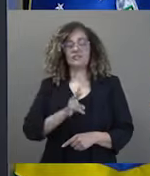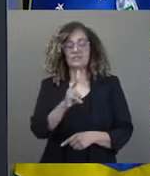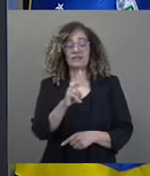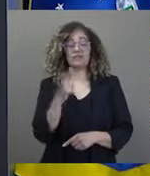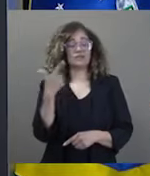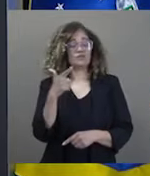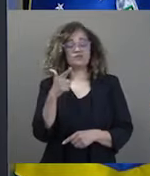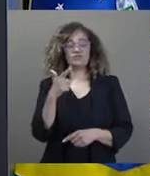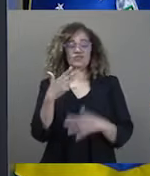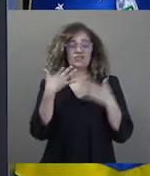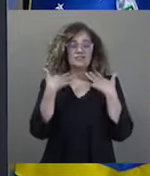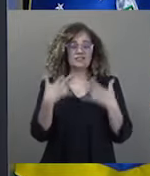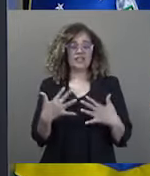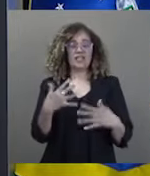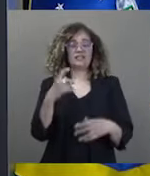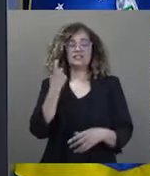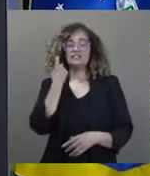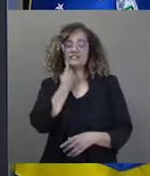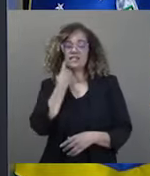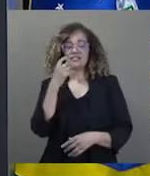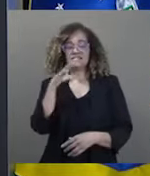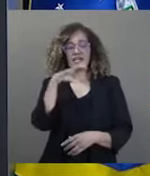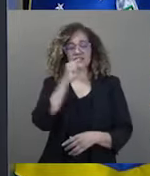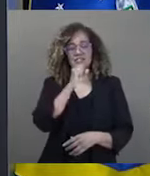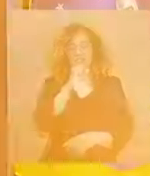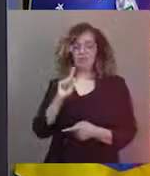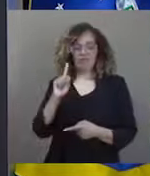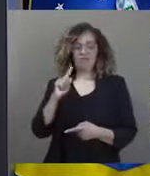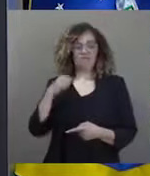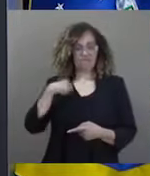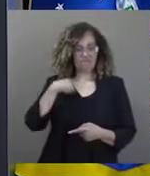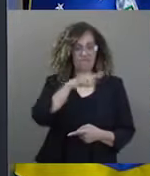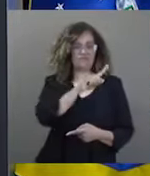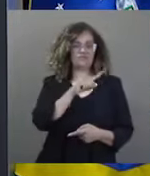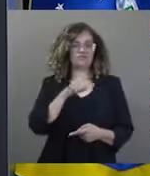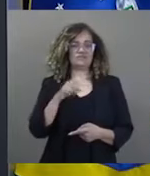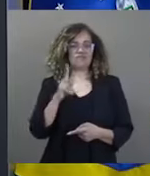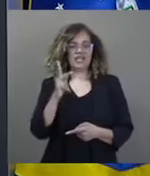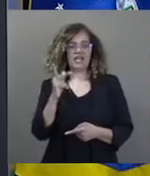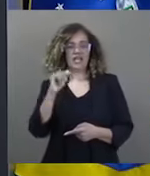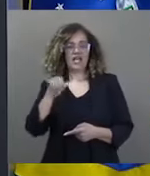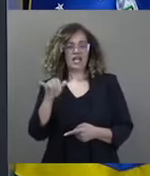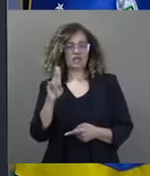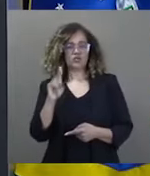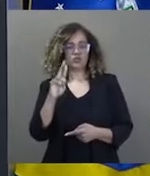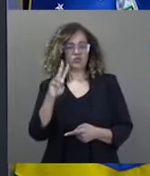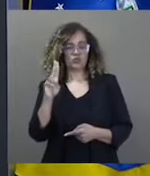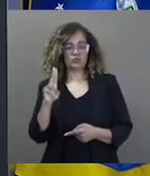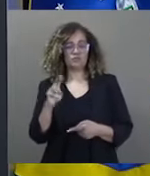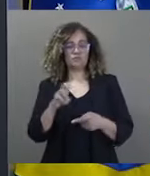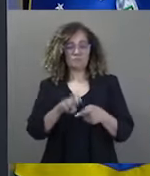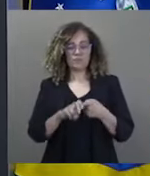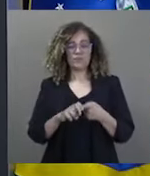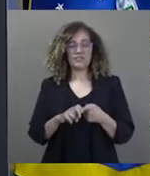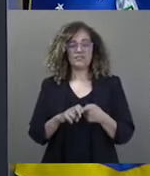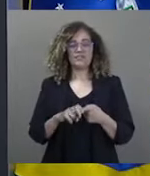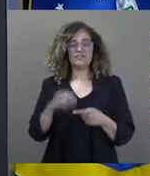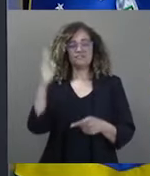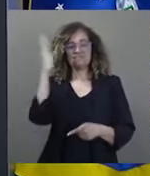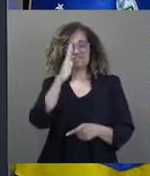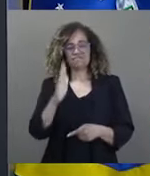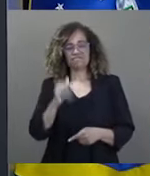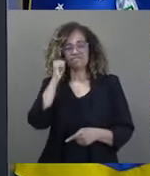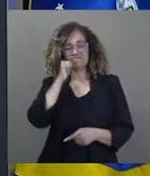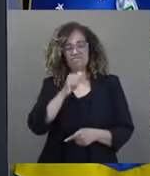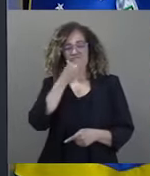como sexta sábado domingo e segunda com muito prazer brasileiros e brasileiras Minhas